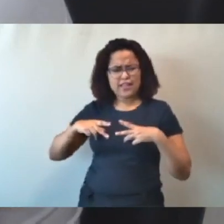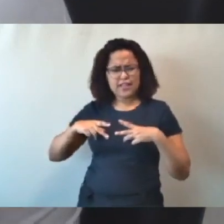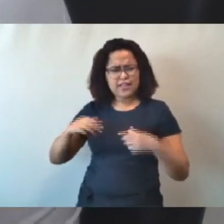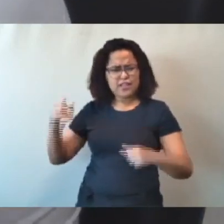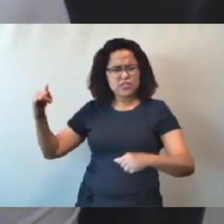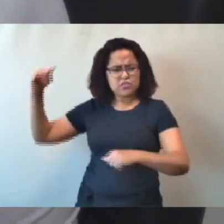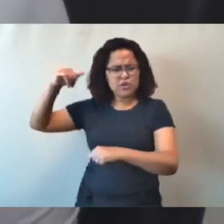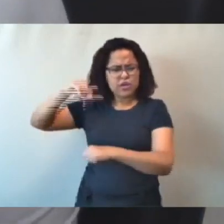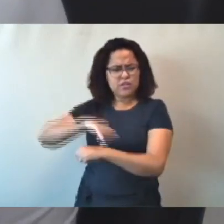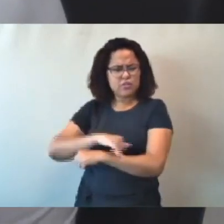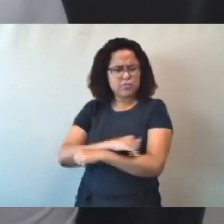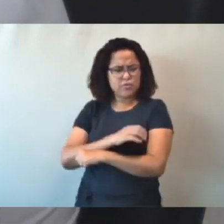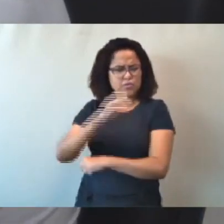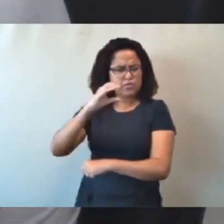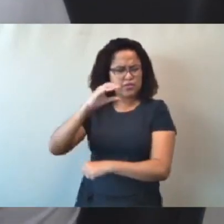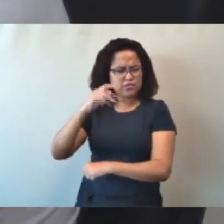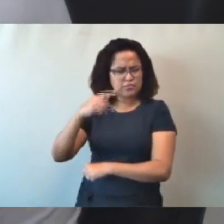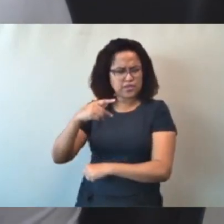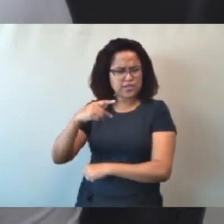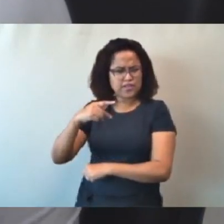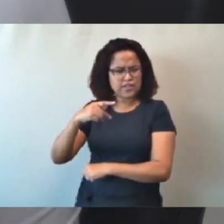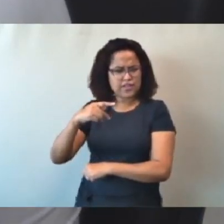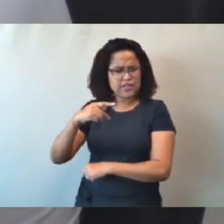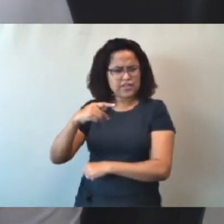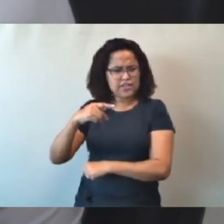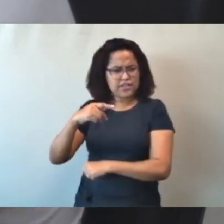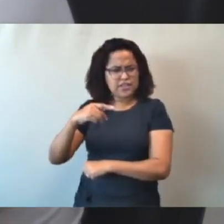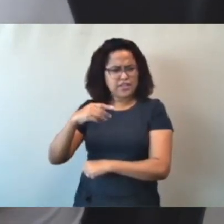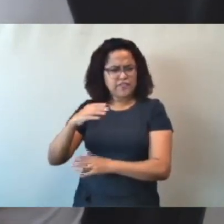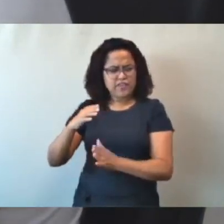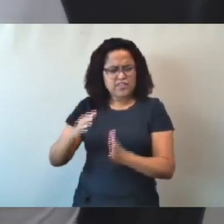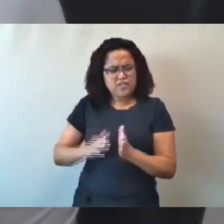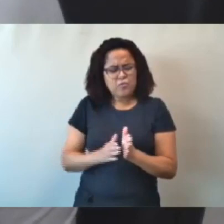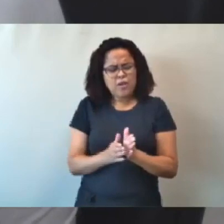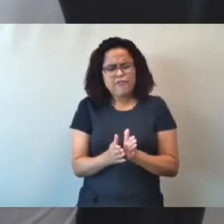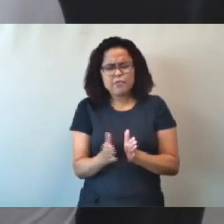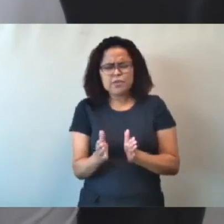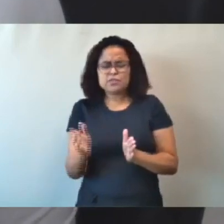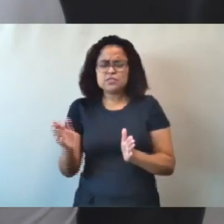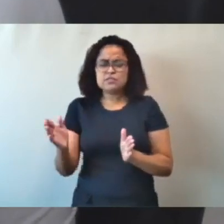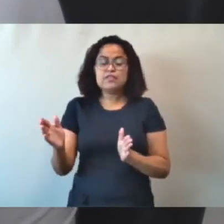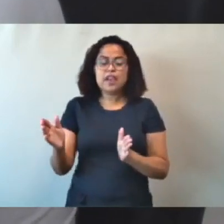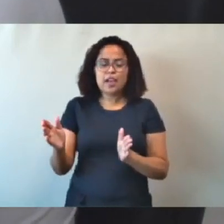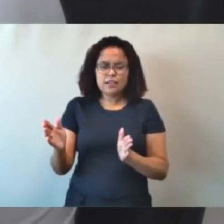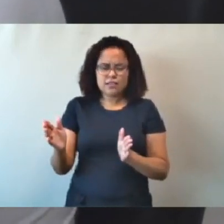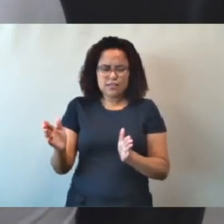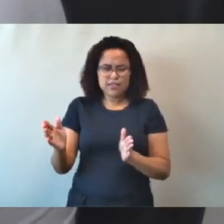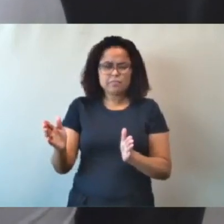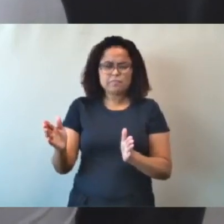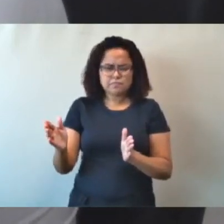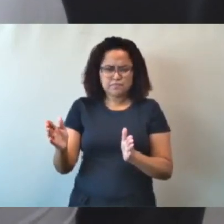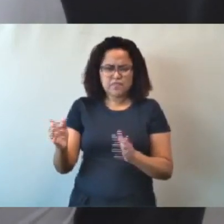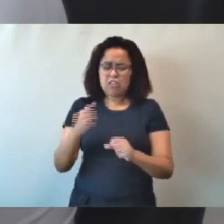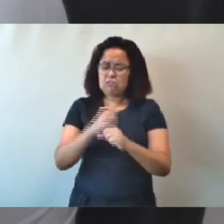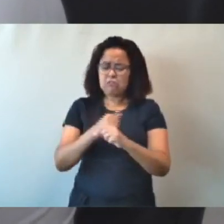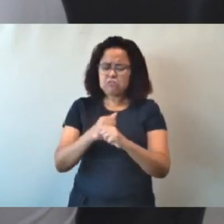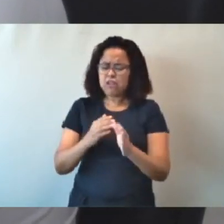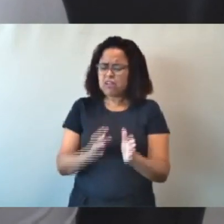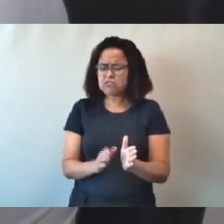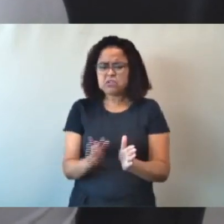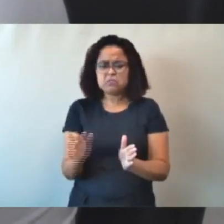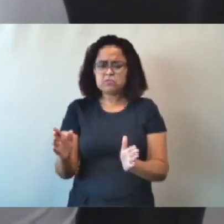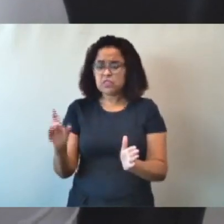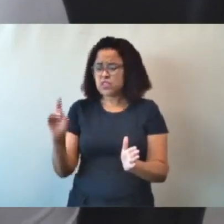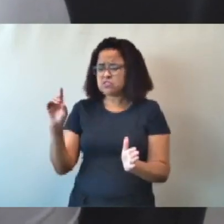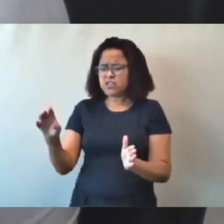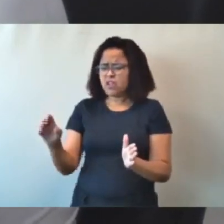trincheira na pracinha, desviando o trânsito para Pedro II, uma pista lateral ao anel rodoviário. É uma solução barata,